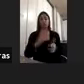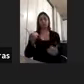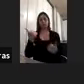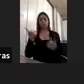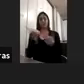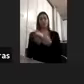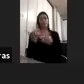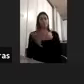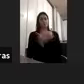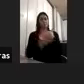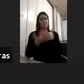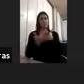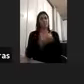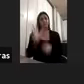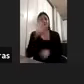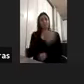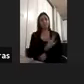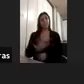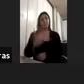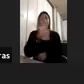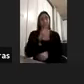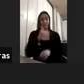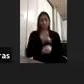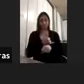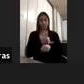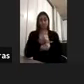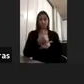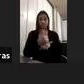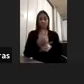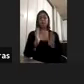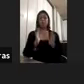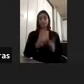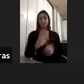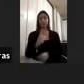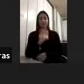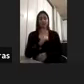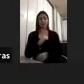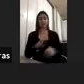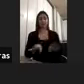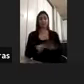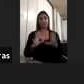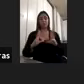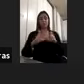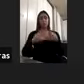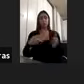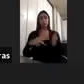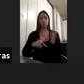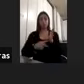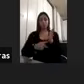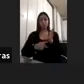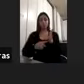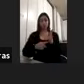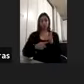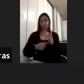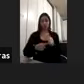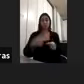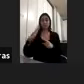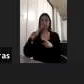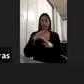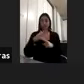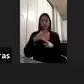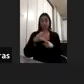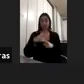Os metalúrgicos e os sindicatos do Paraná estão apoiando o sindicato metalúrgico